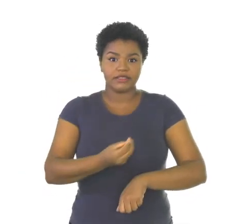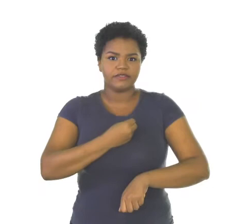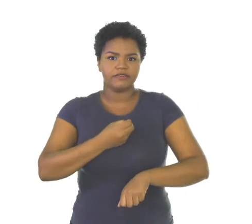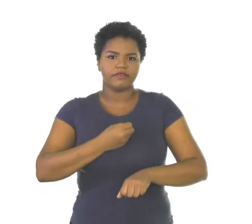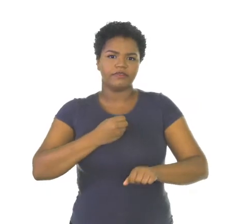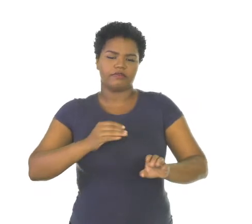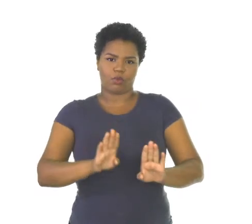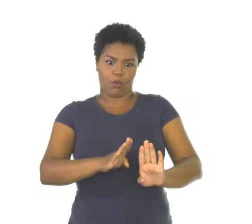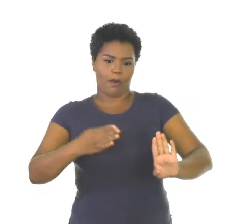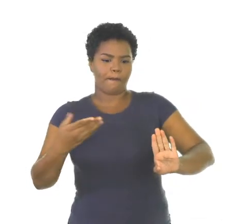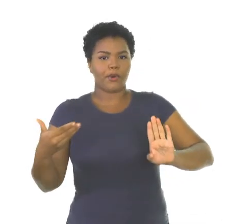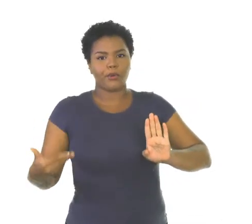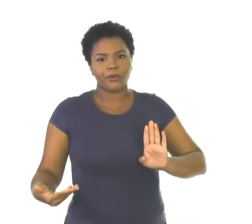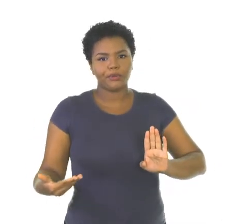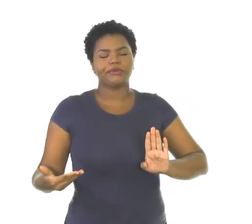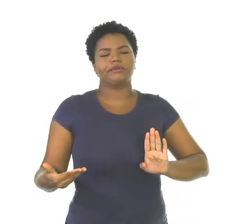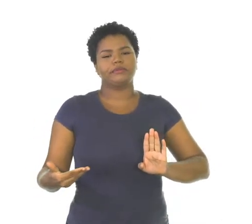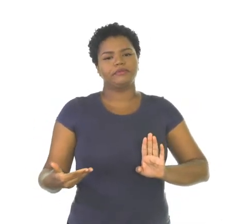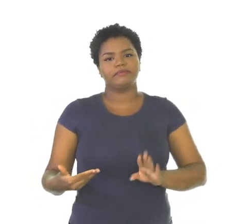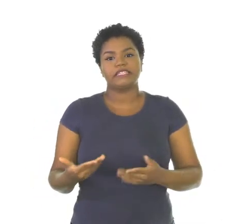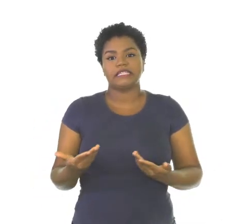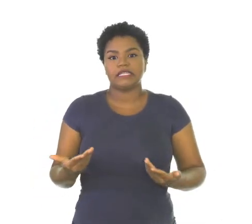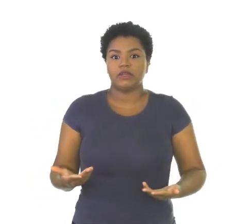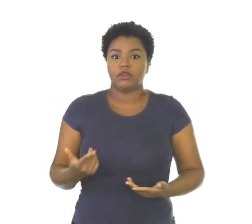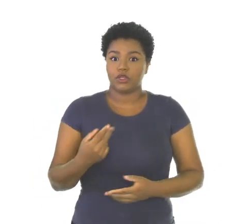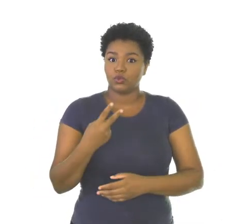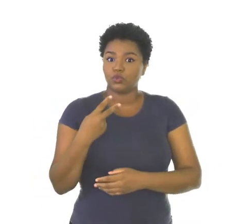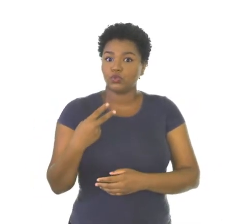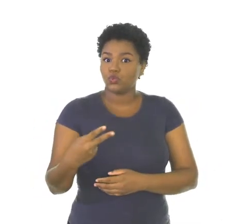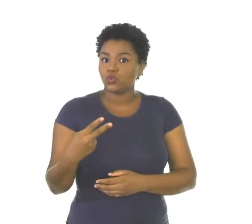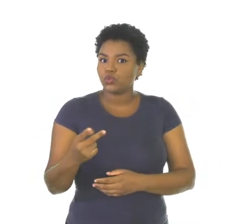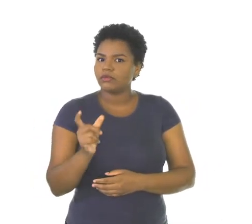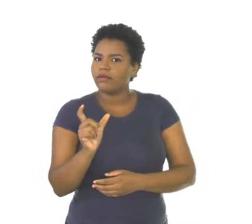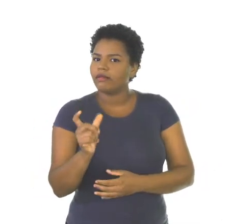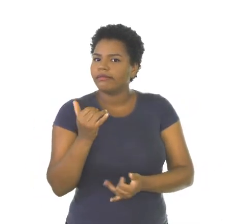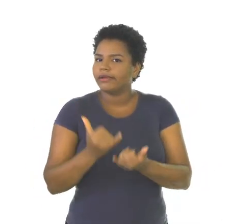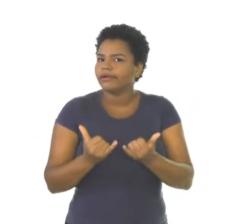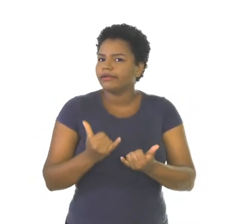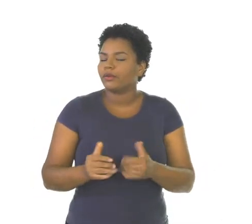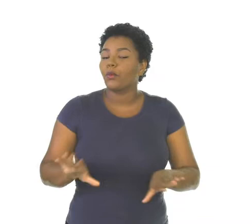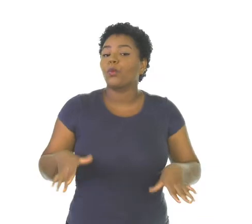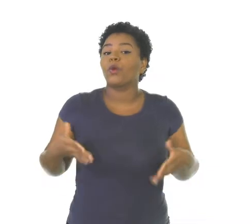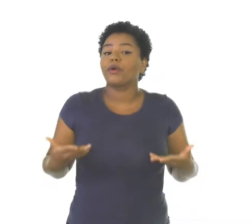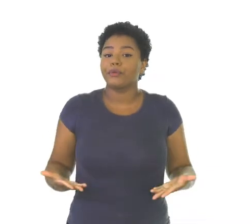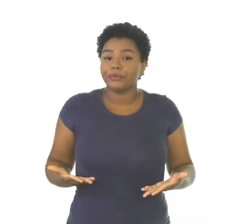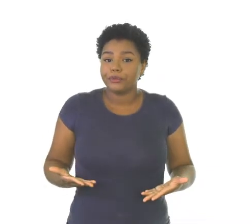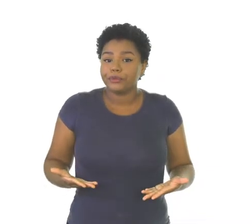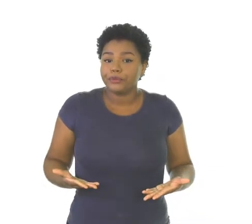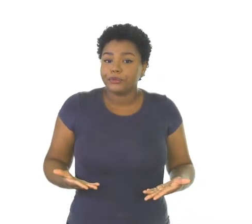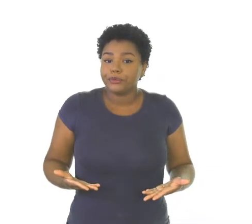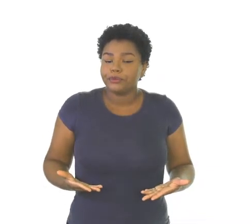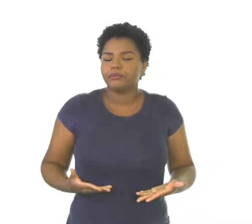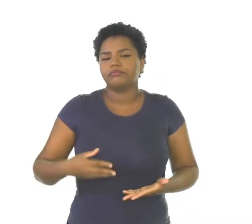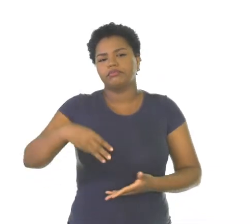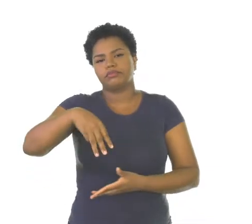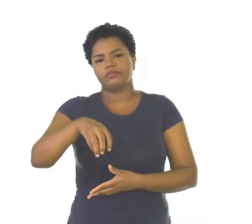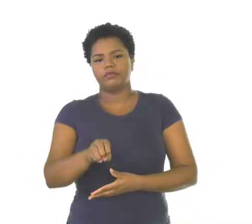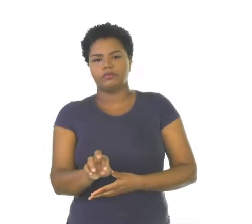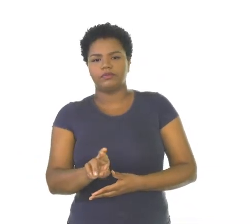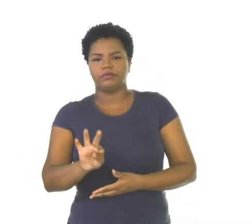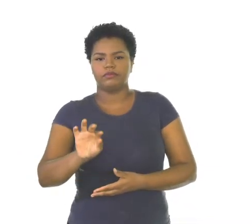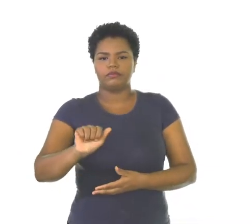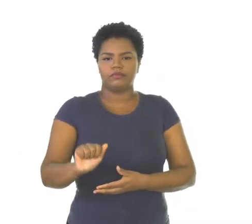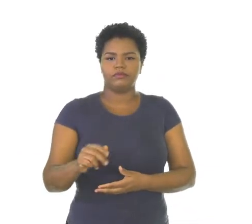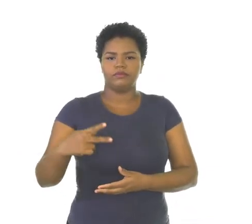que uma porta. Então, aqui nós temos duas palavrinhas parecidas. Quais são elas? Morta e